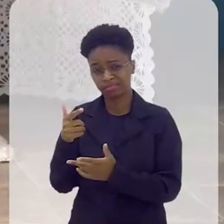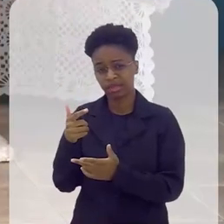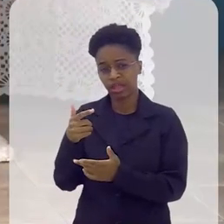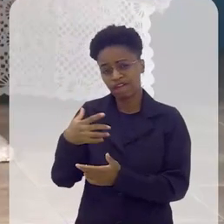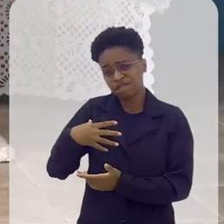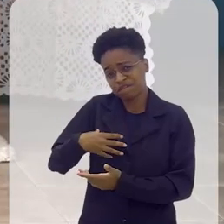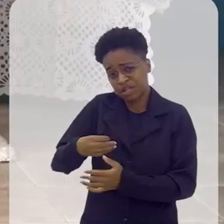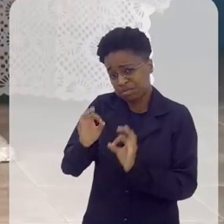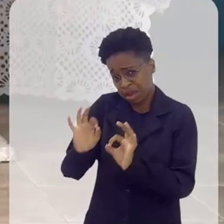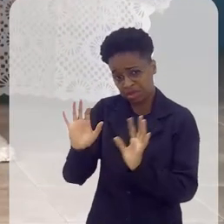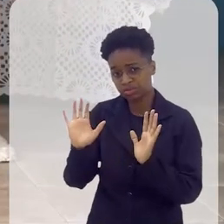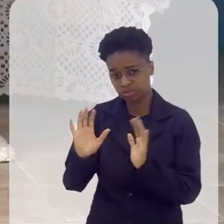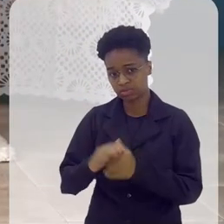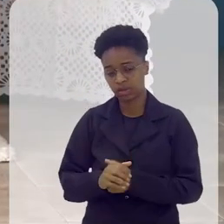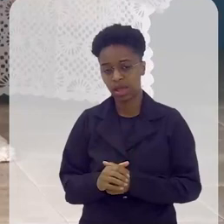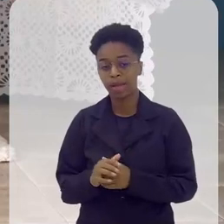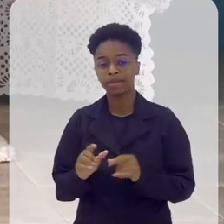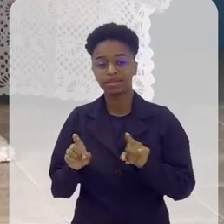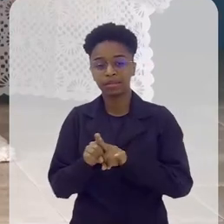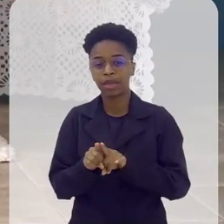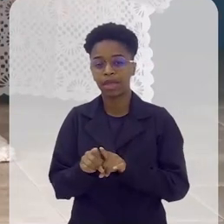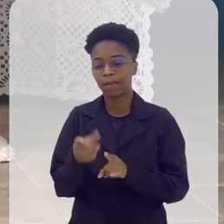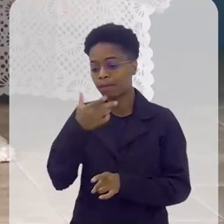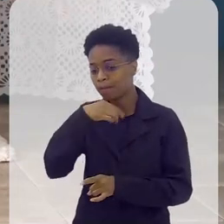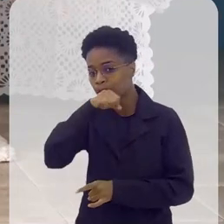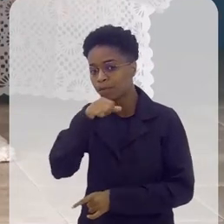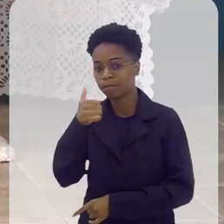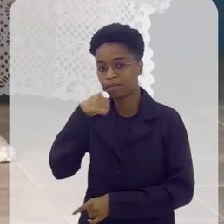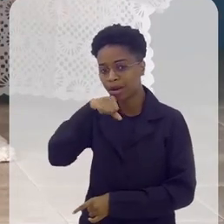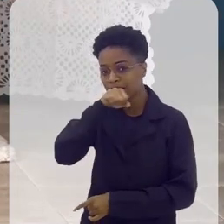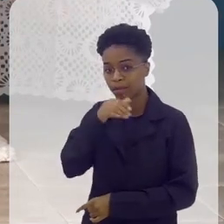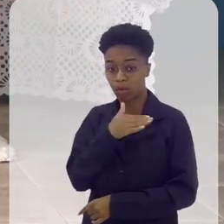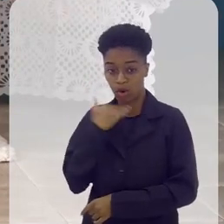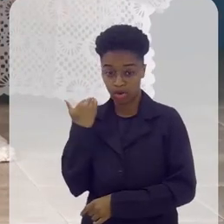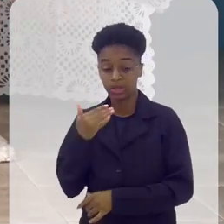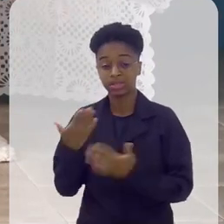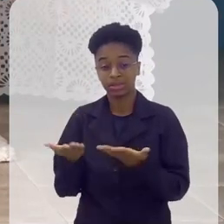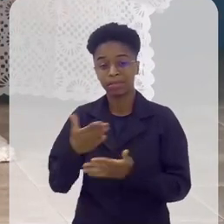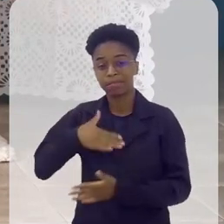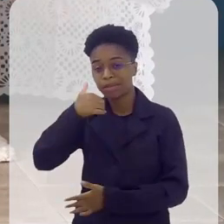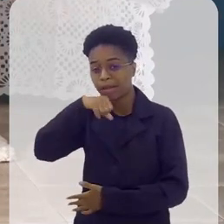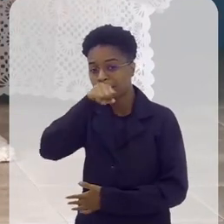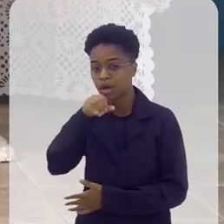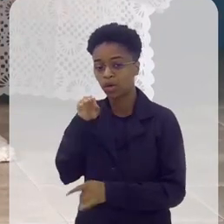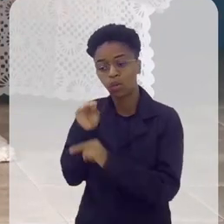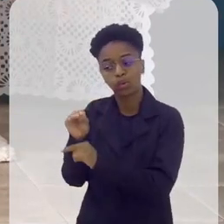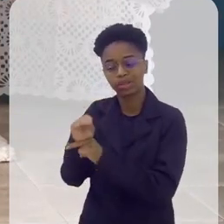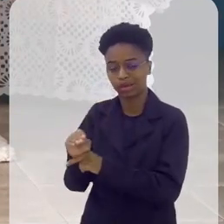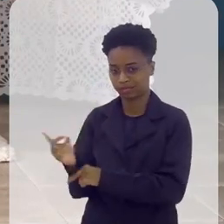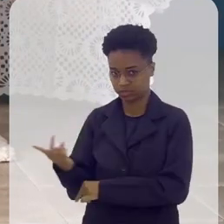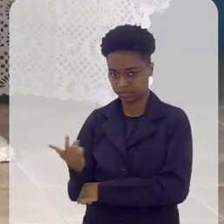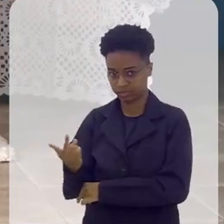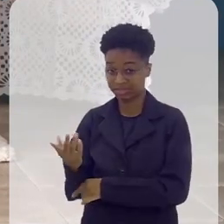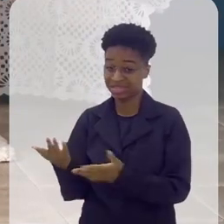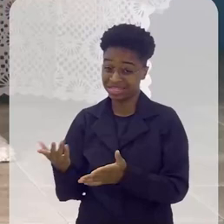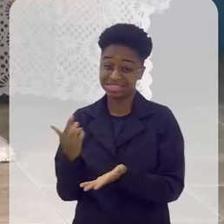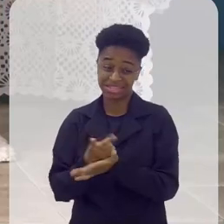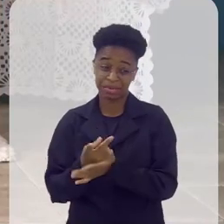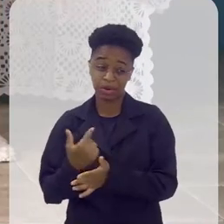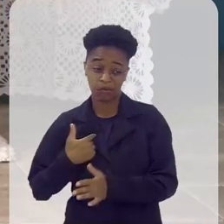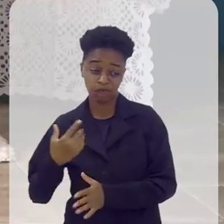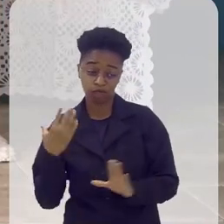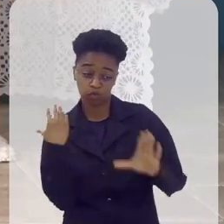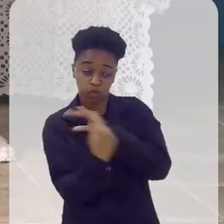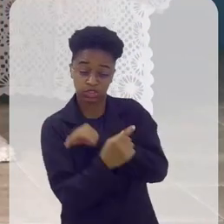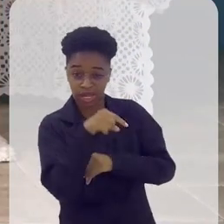filhas legítimas. E os pais haviam morrido e mamãe criava essas meninas. Toda vez que eu ia para a suposta